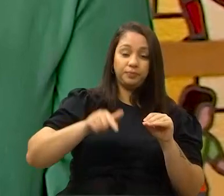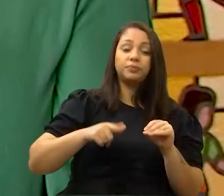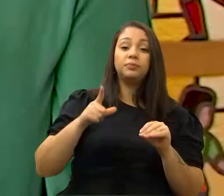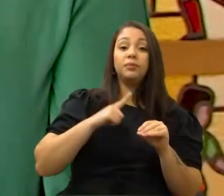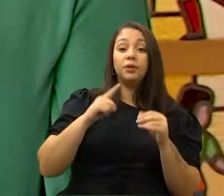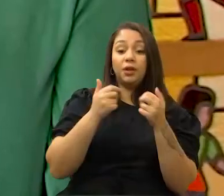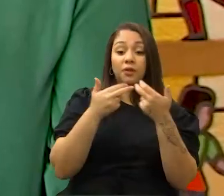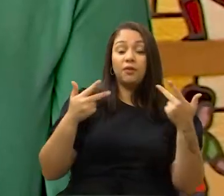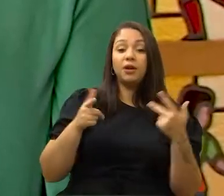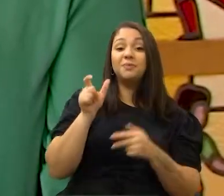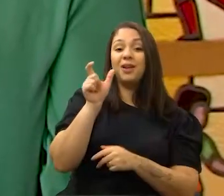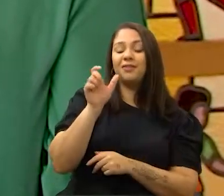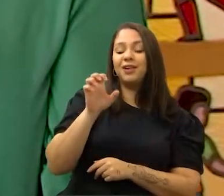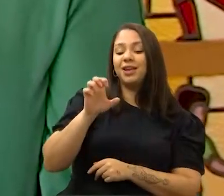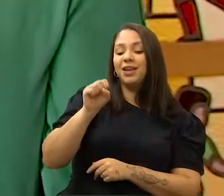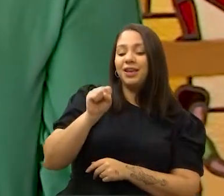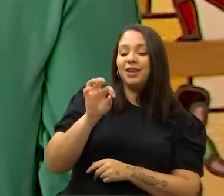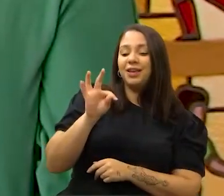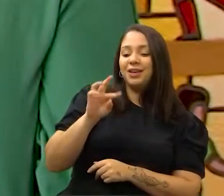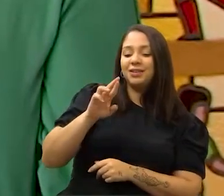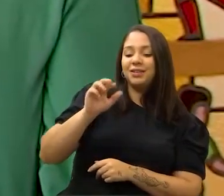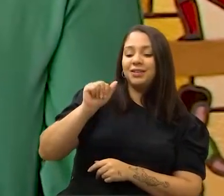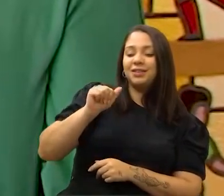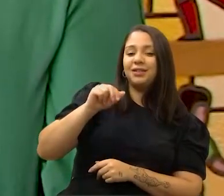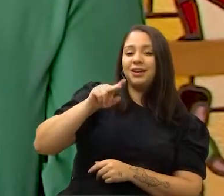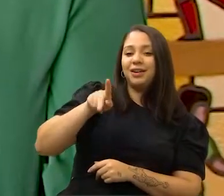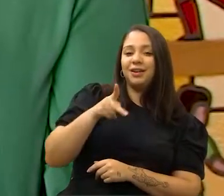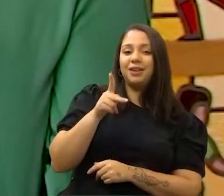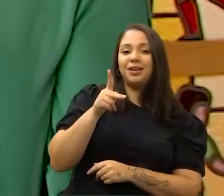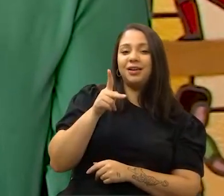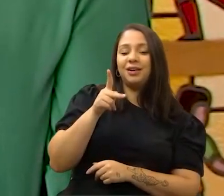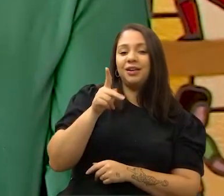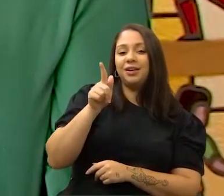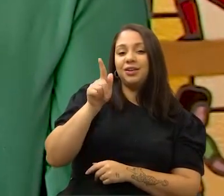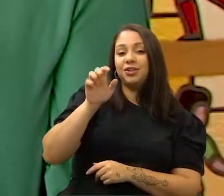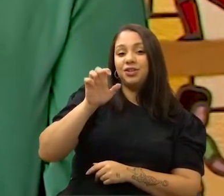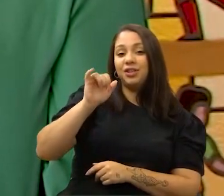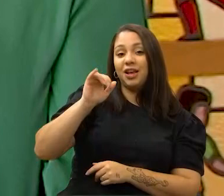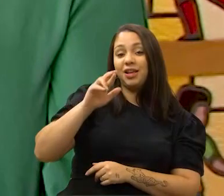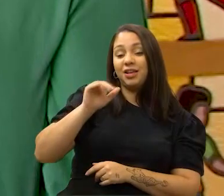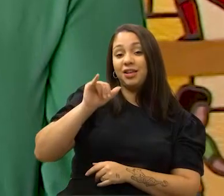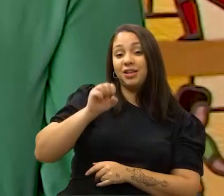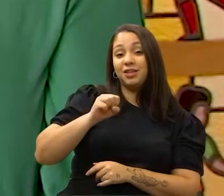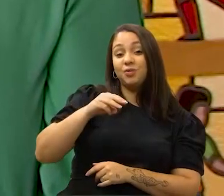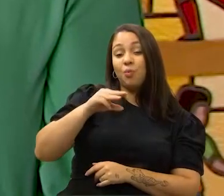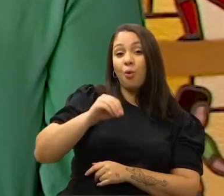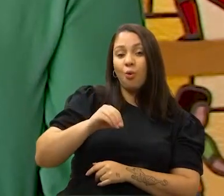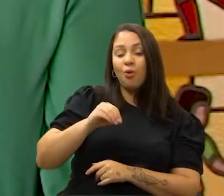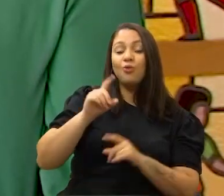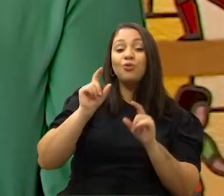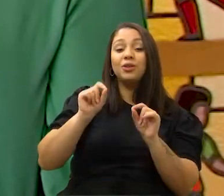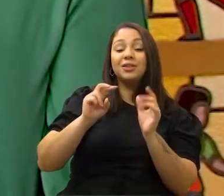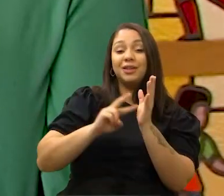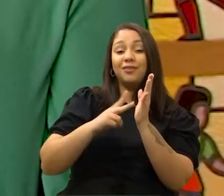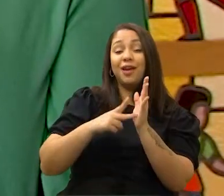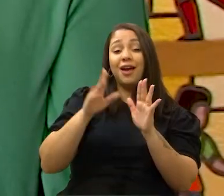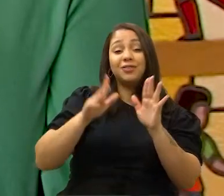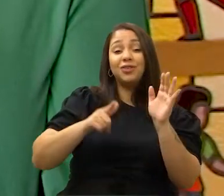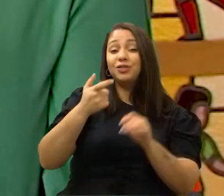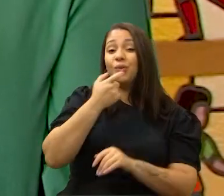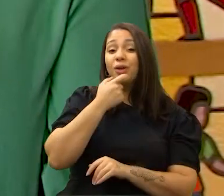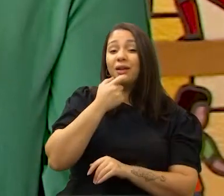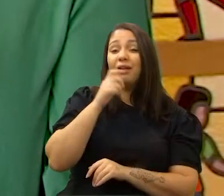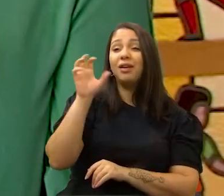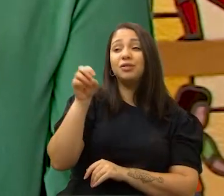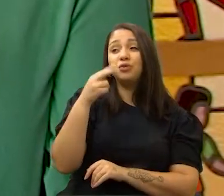há vários estrangeirismos. Ultimamente vem do inglês, vários, e às vezes do